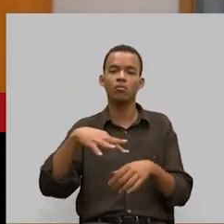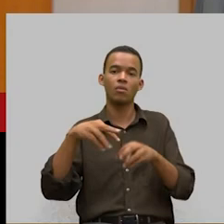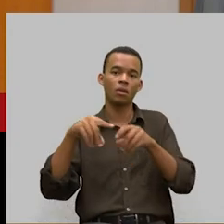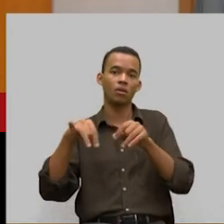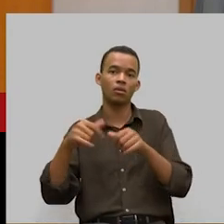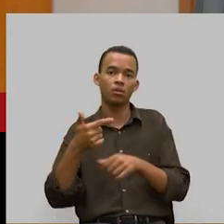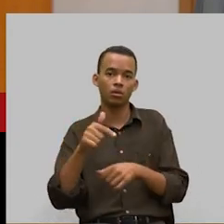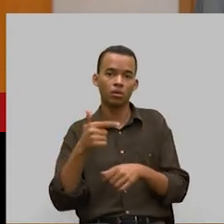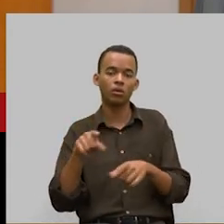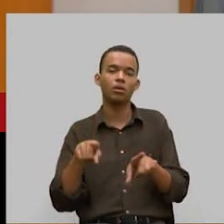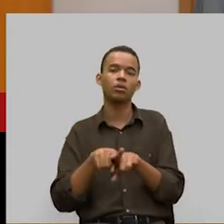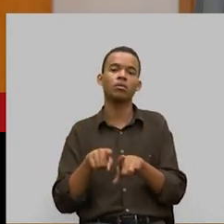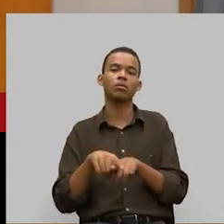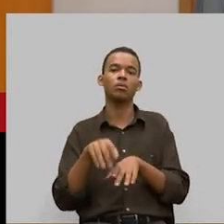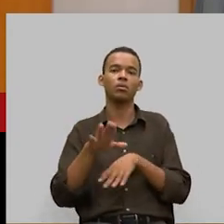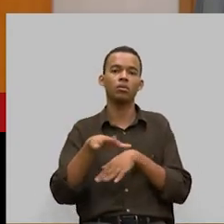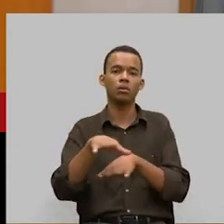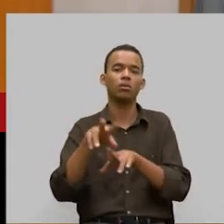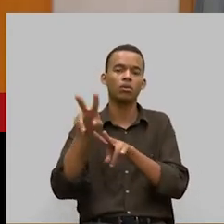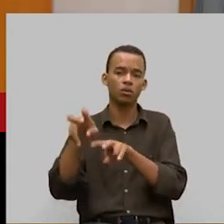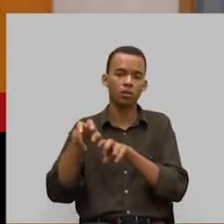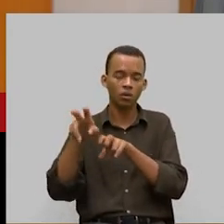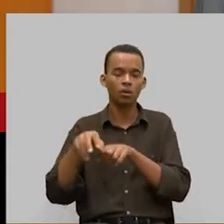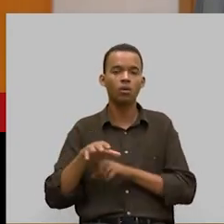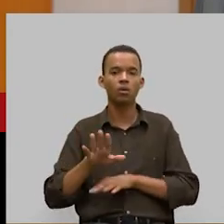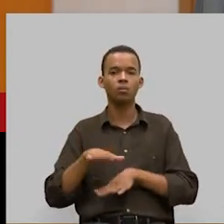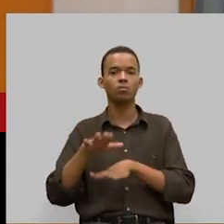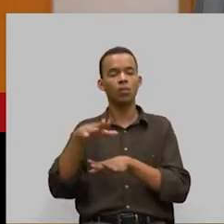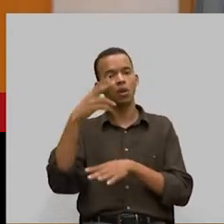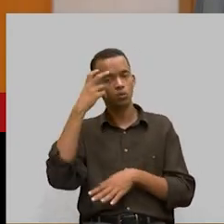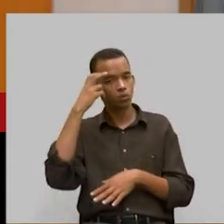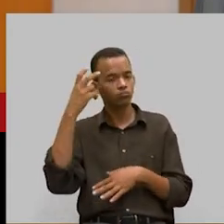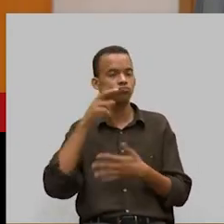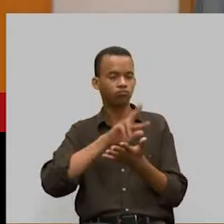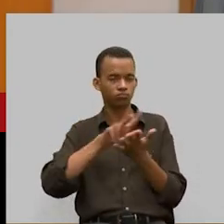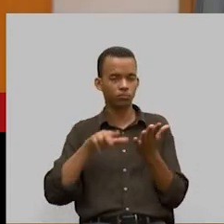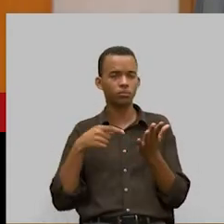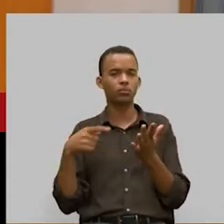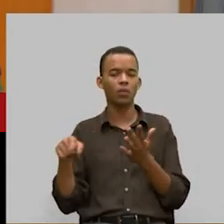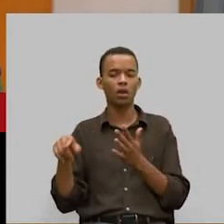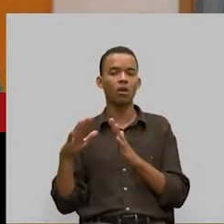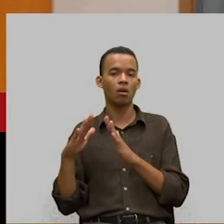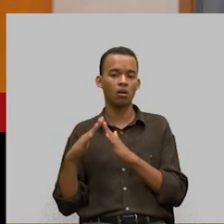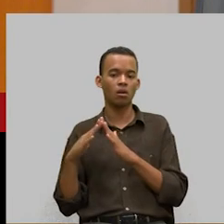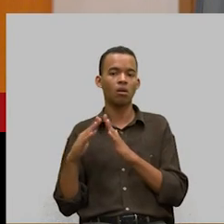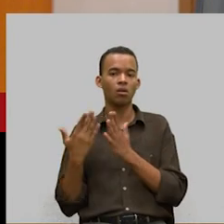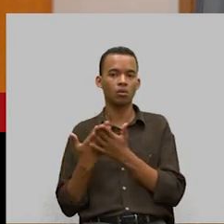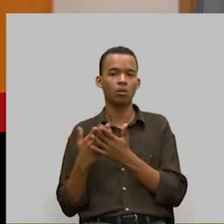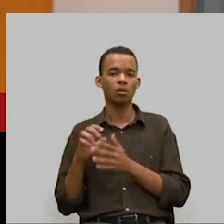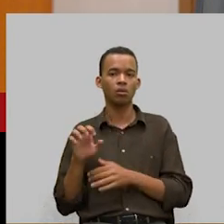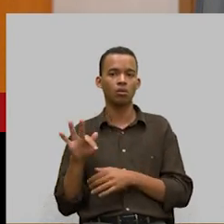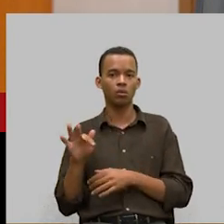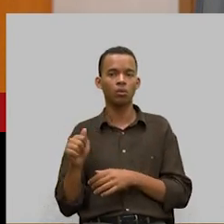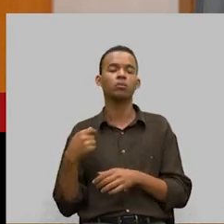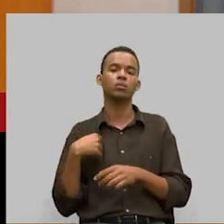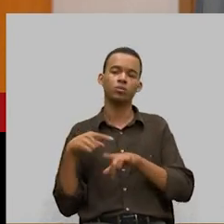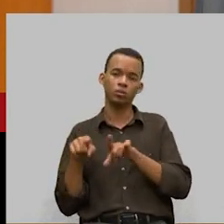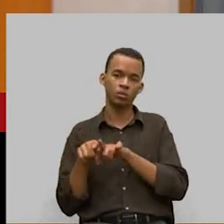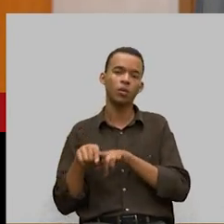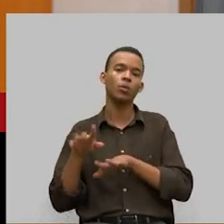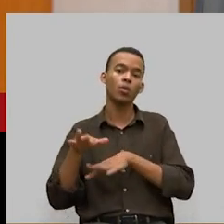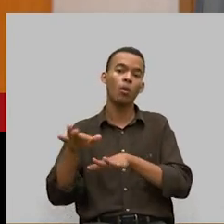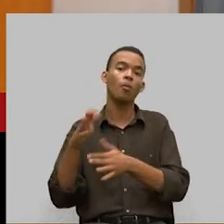movimento de agroecologia de cultura e eu aqui como estudante venho como movimento estudantil também né